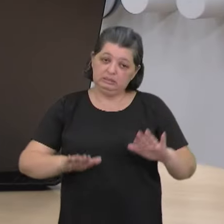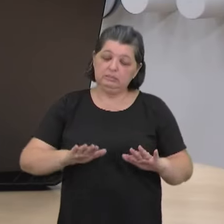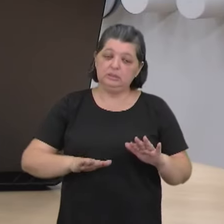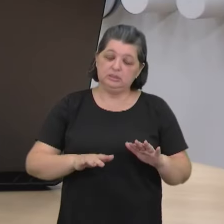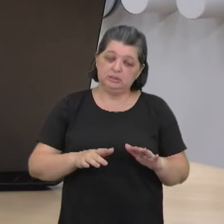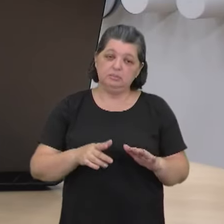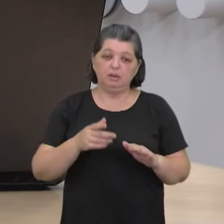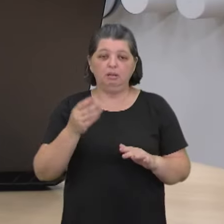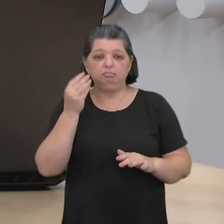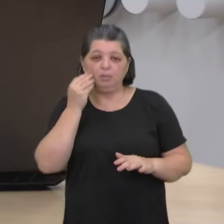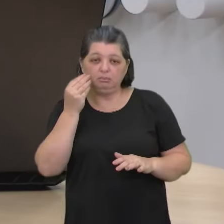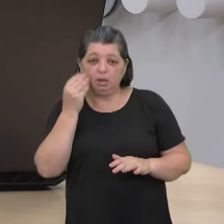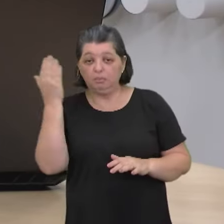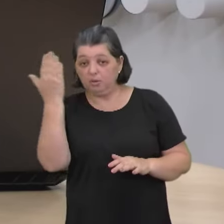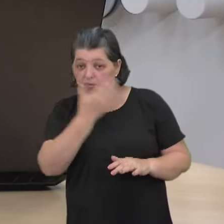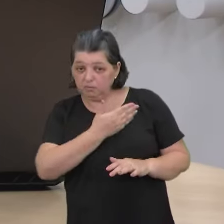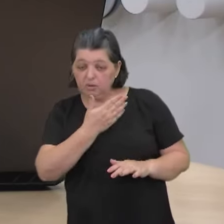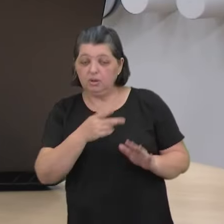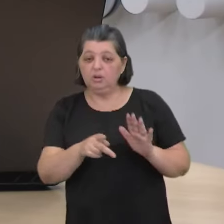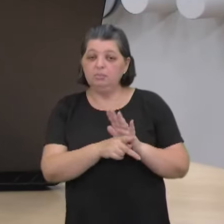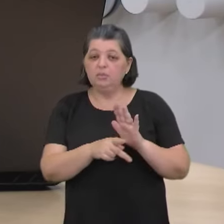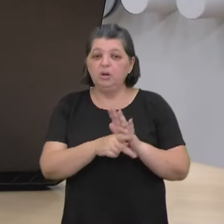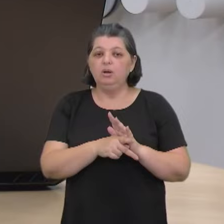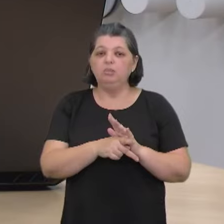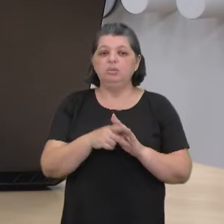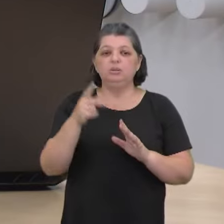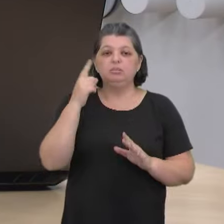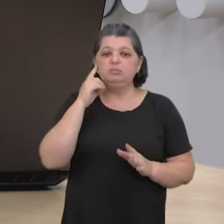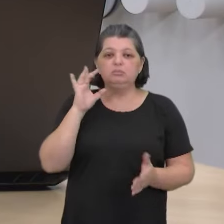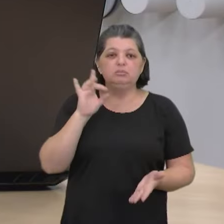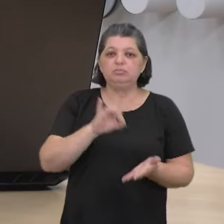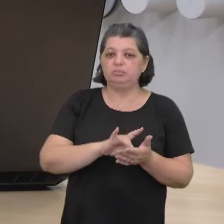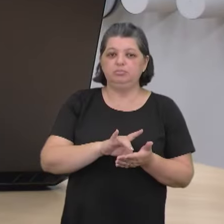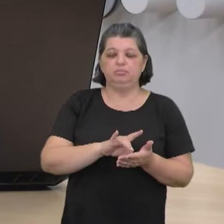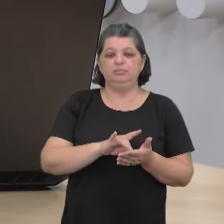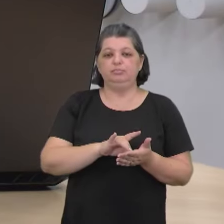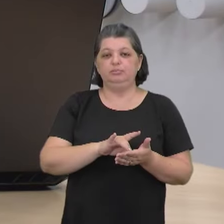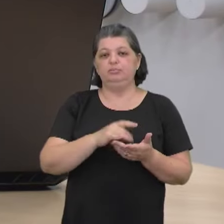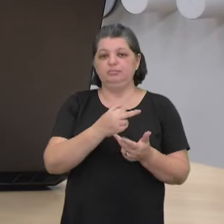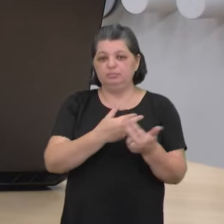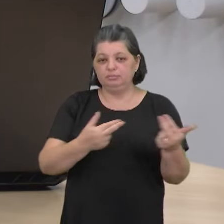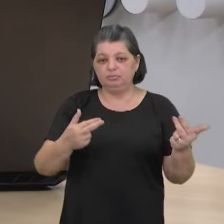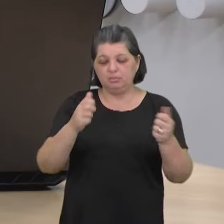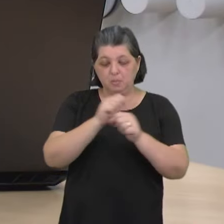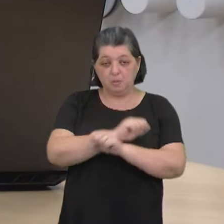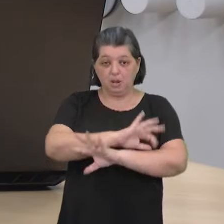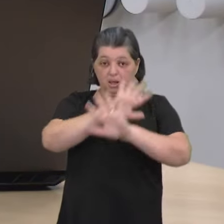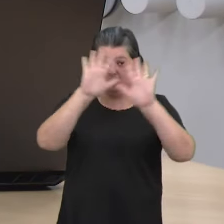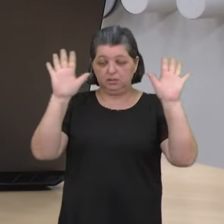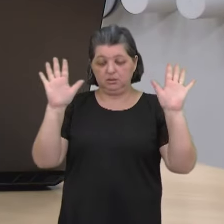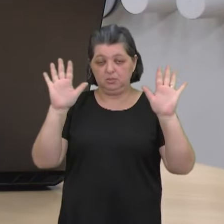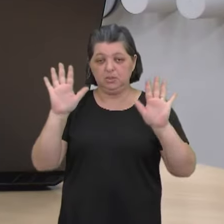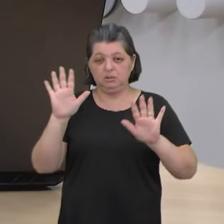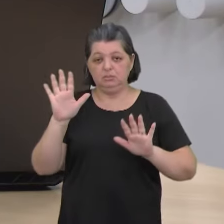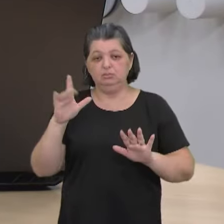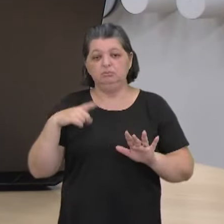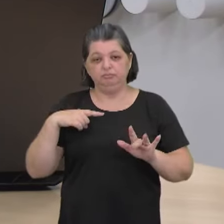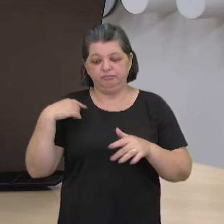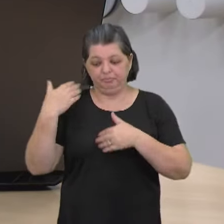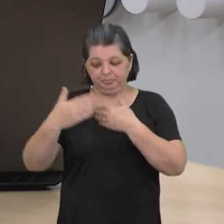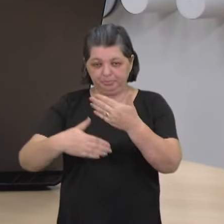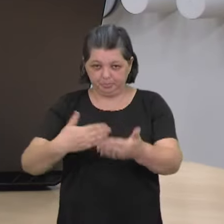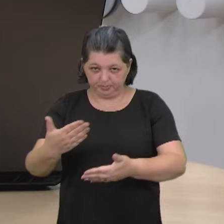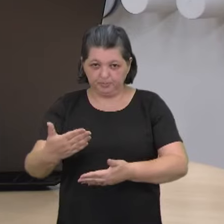justificar. Então, esse totalitarismo, essa característica inerente do esclarecimento, é que teria